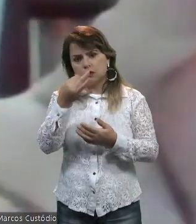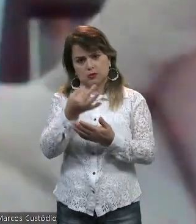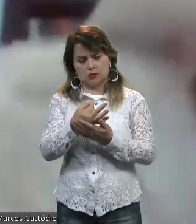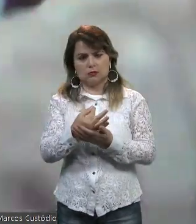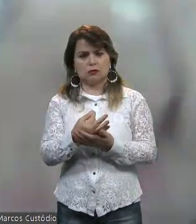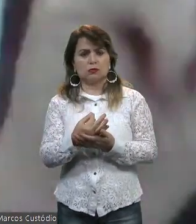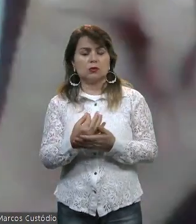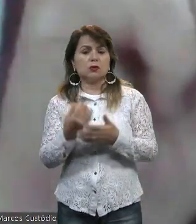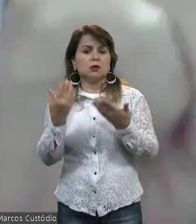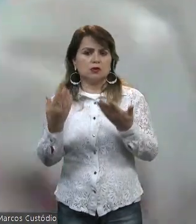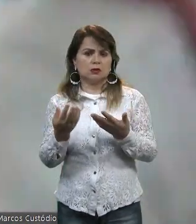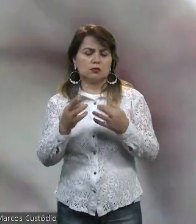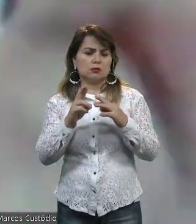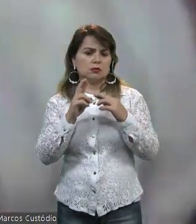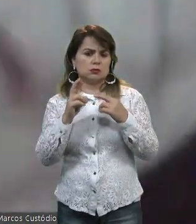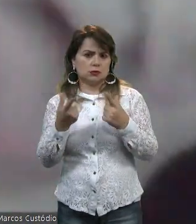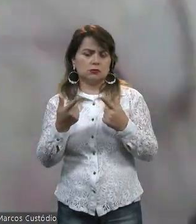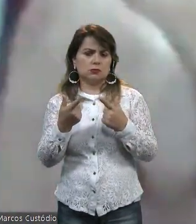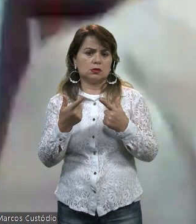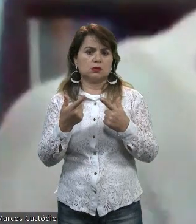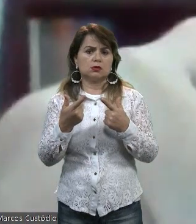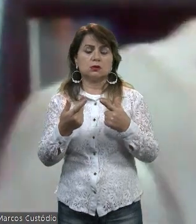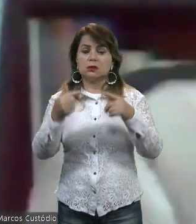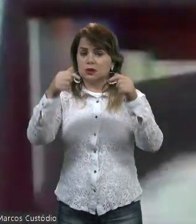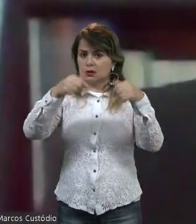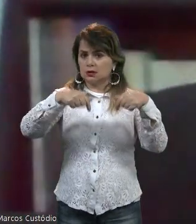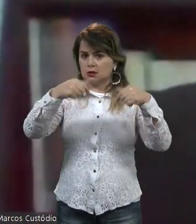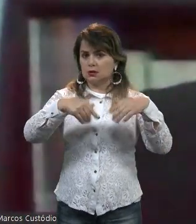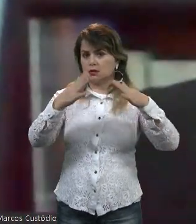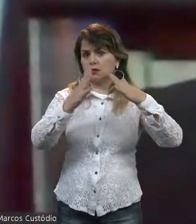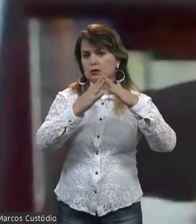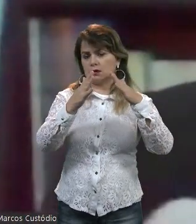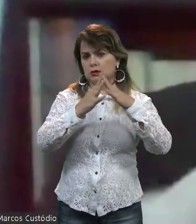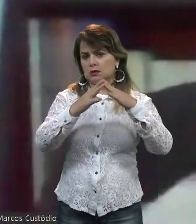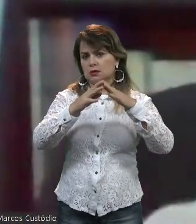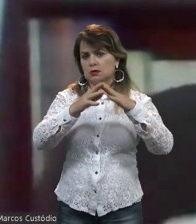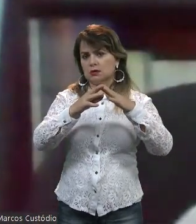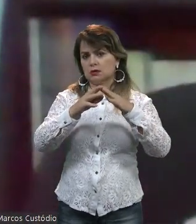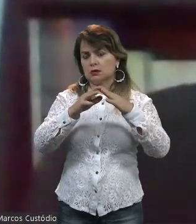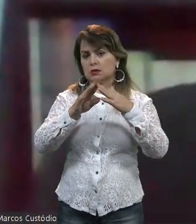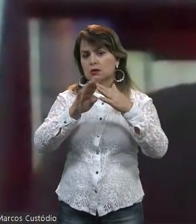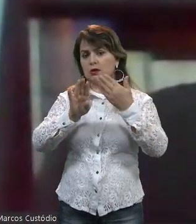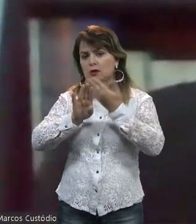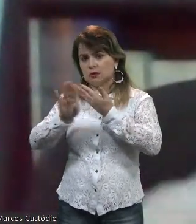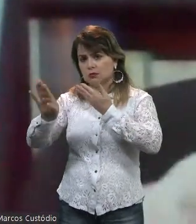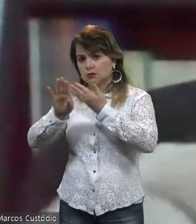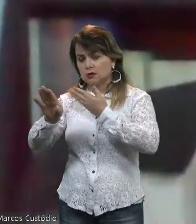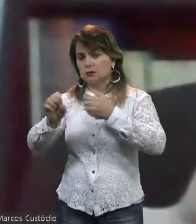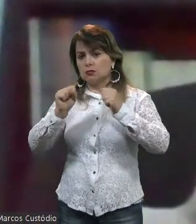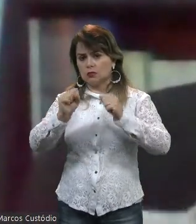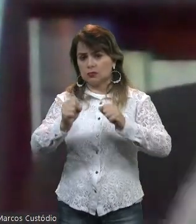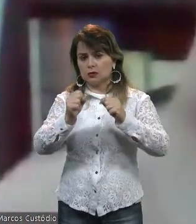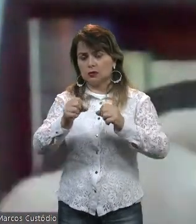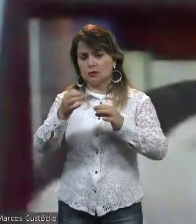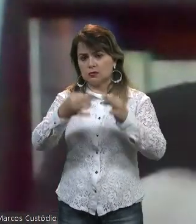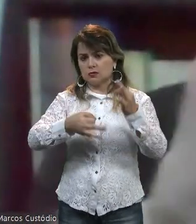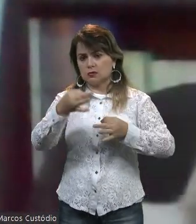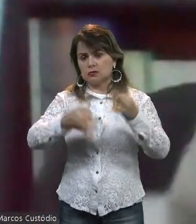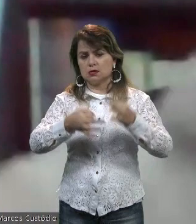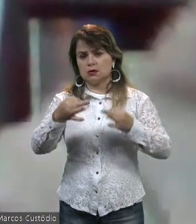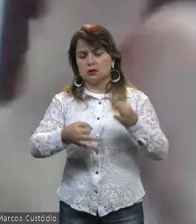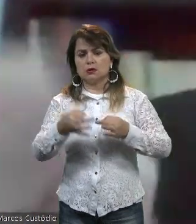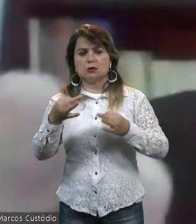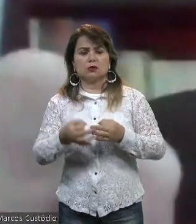posição do Ministério Público, não vincula nem esta casa e não vincula nem o Poder Judiciário, em que pese ser